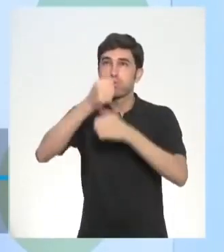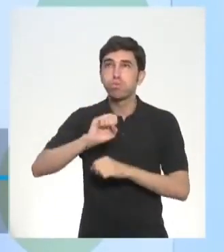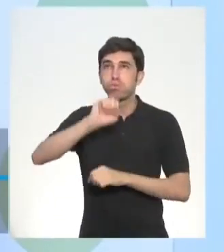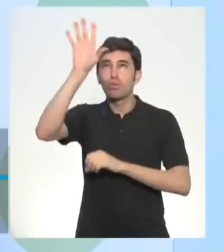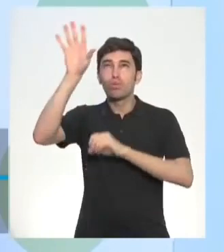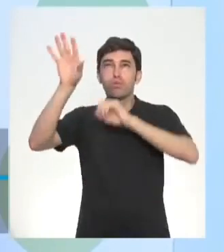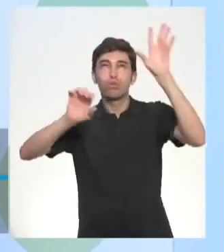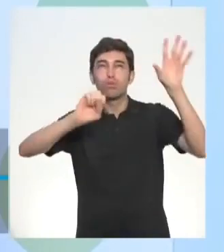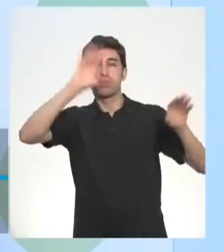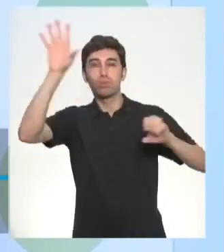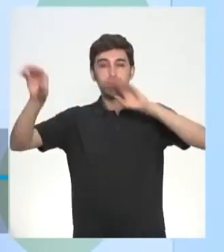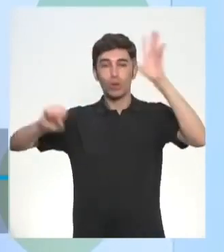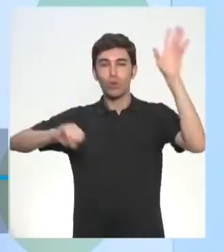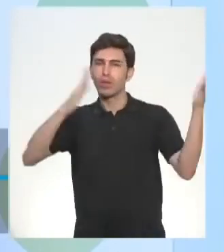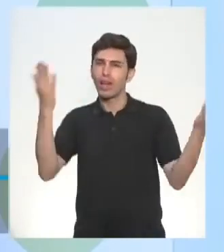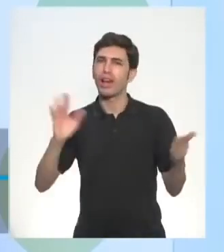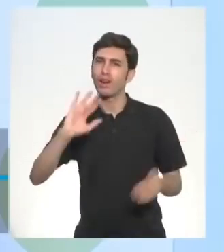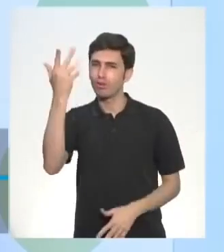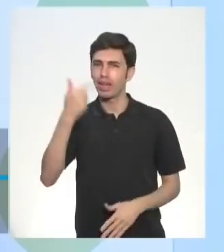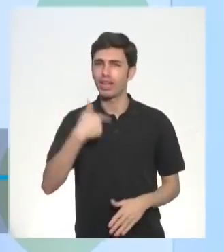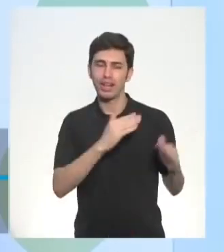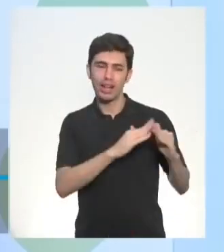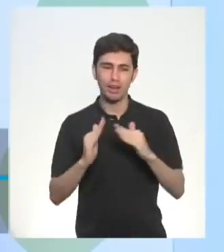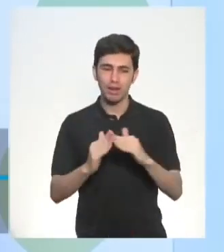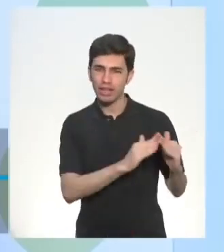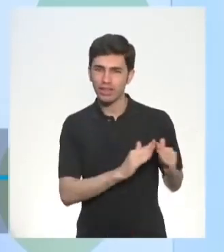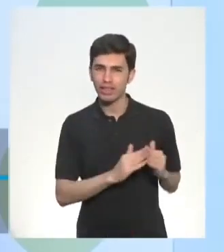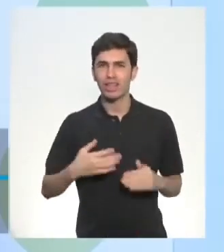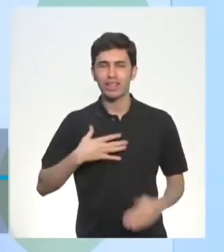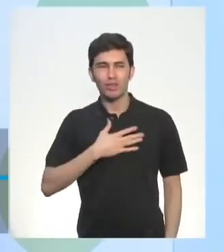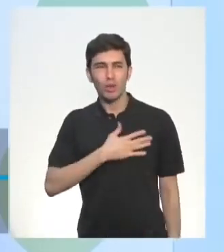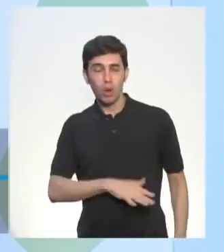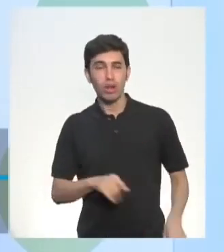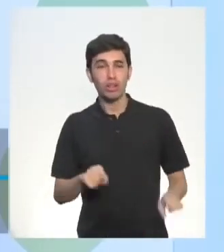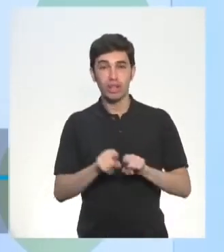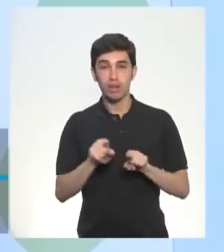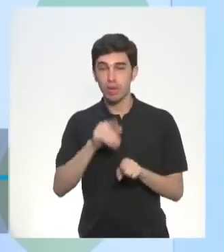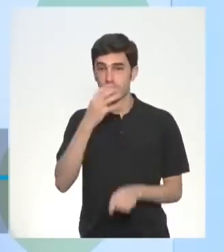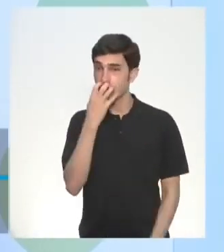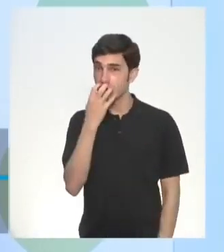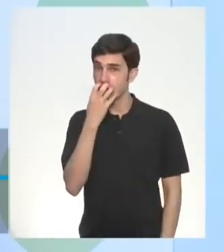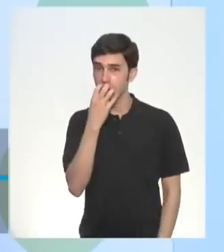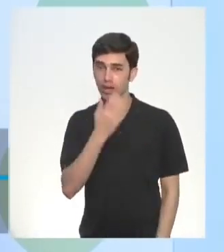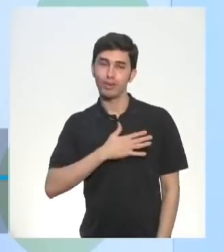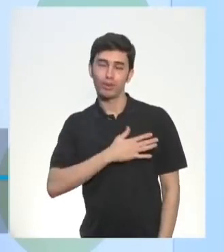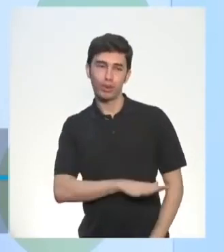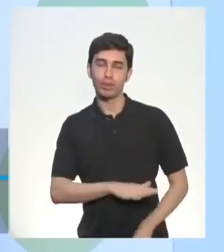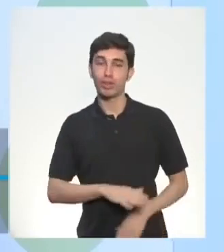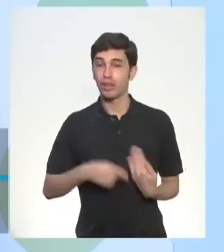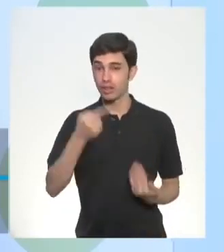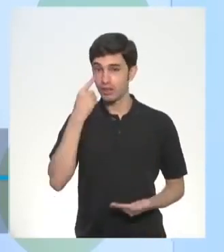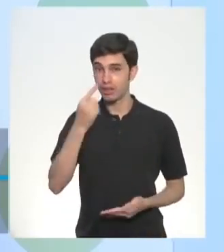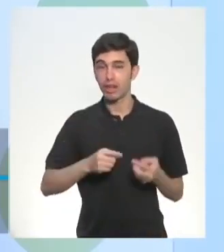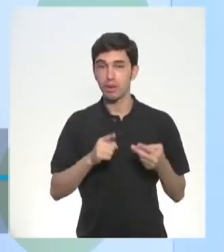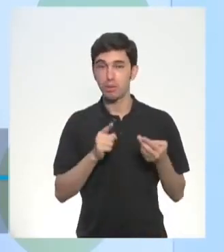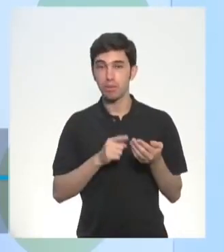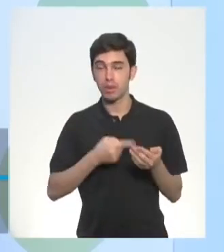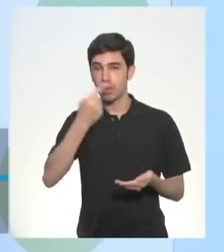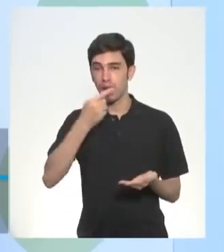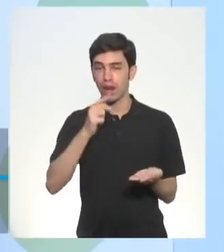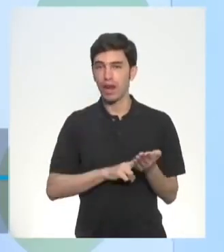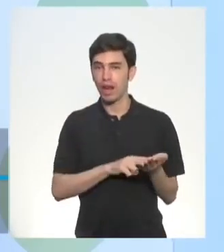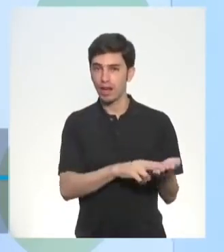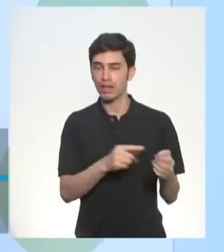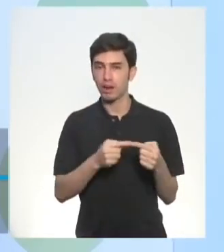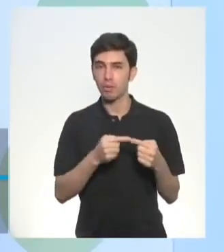para a vizinhança, para as crianças e para os animais. Veja, olha, vamos perder, hein? Na primeira carta, uma solicitação da escola para os pais